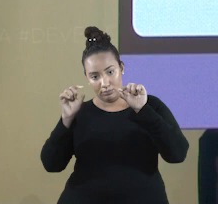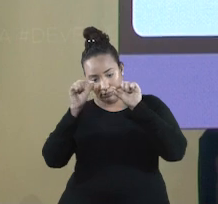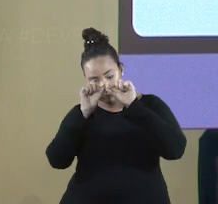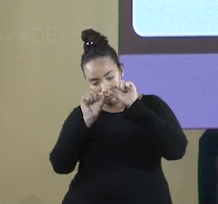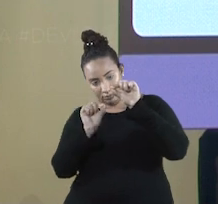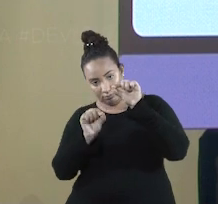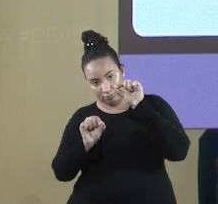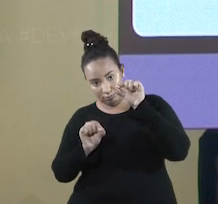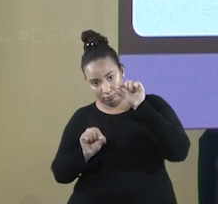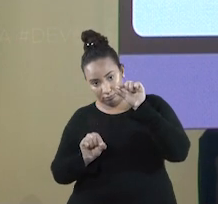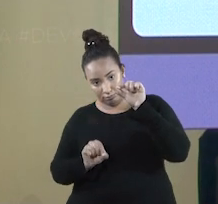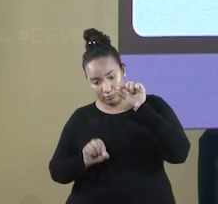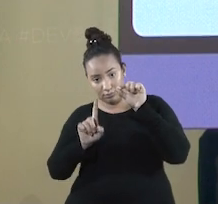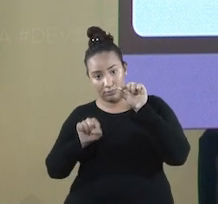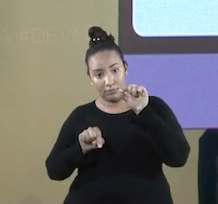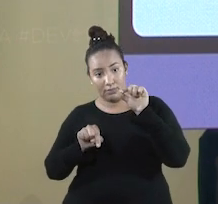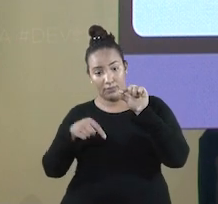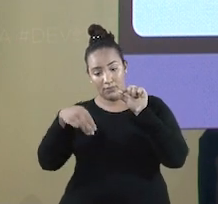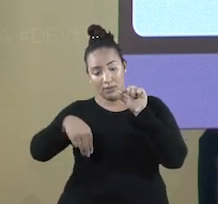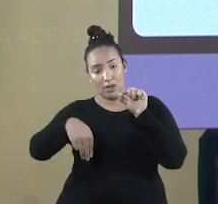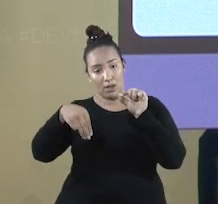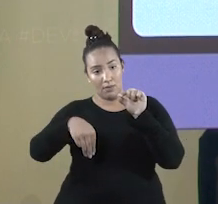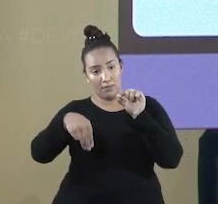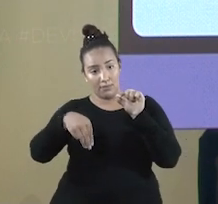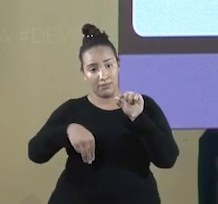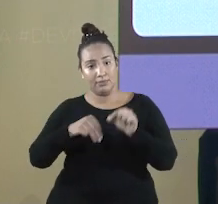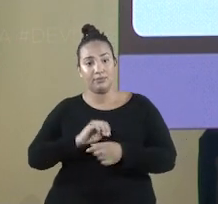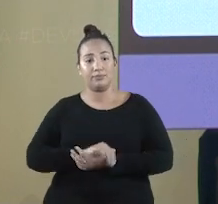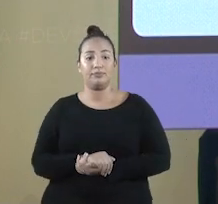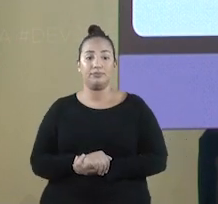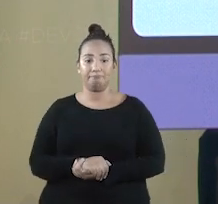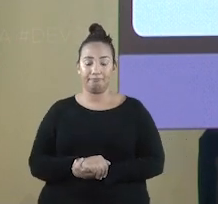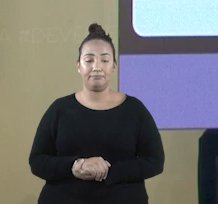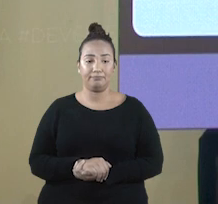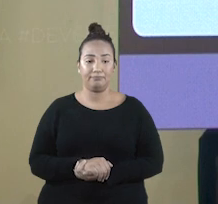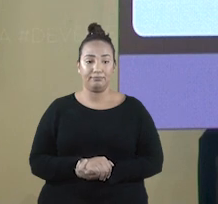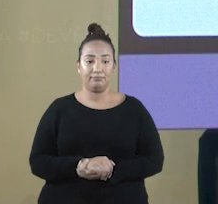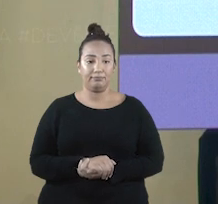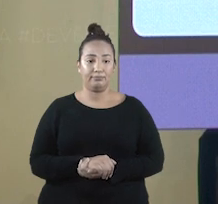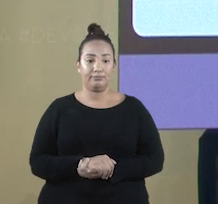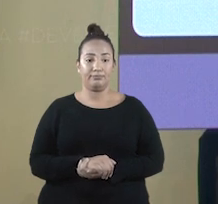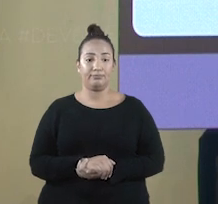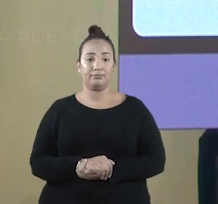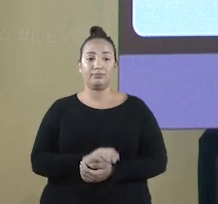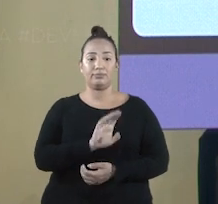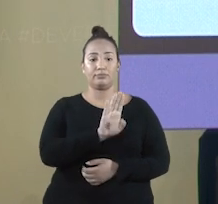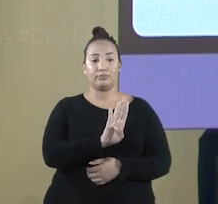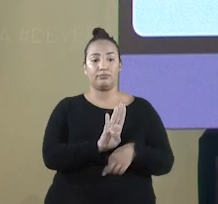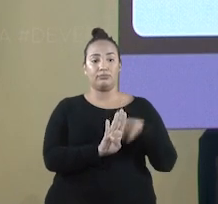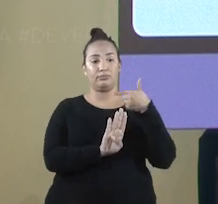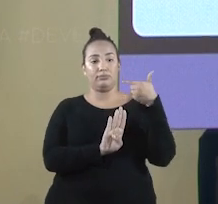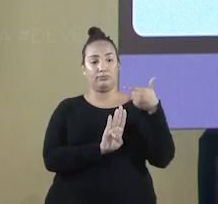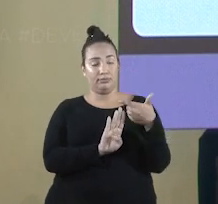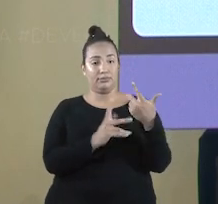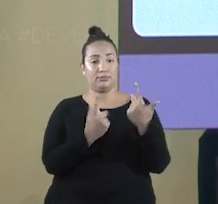na hipotenusa. Ó, é M, ok? Então, teremos que B